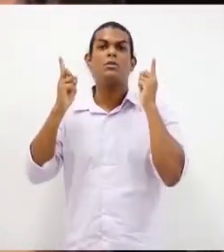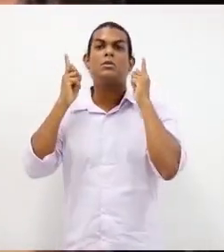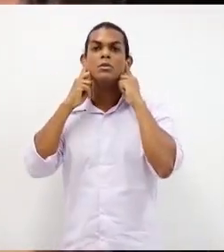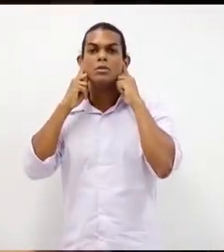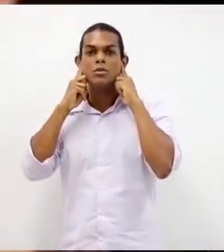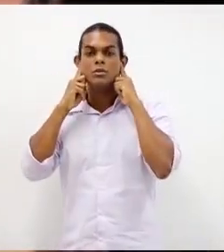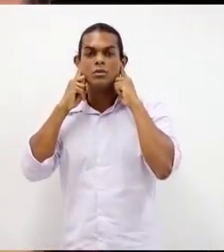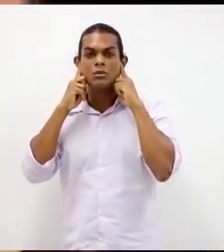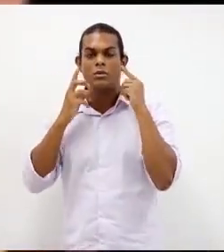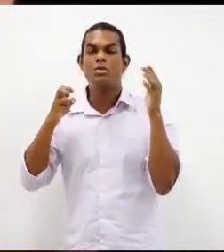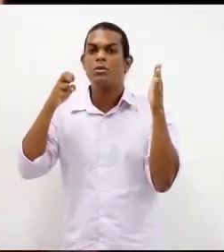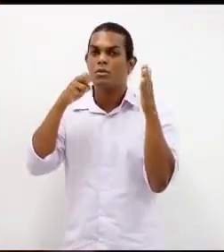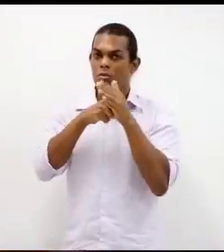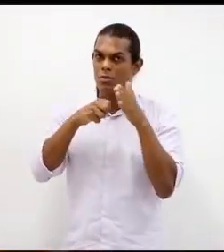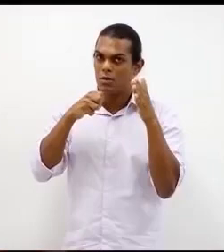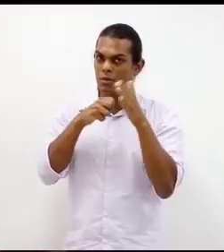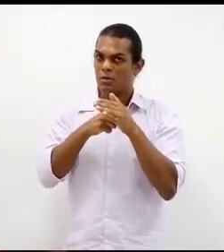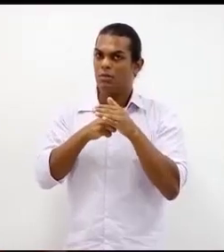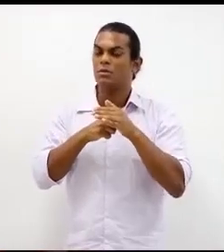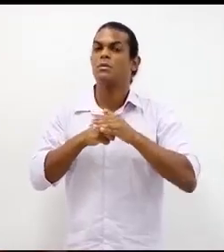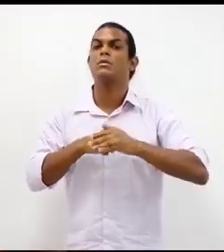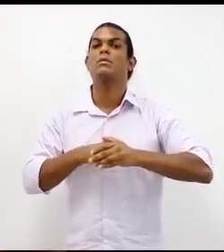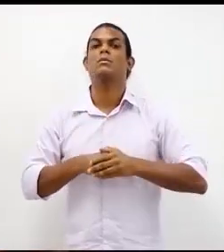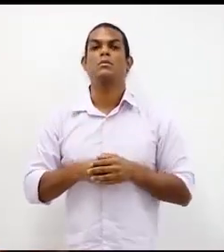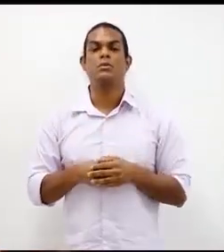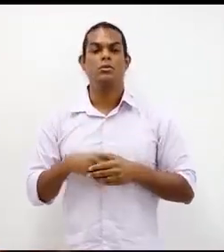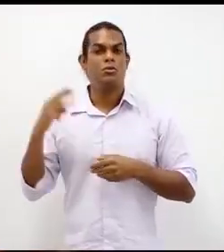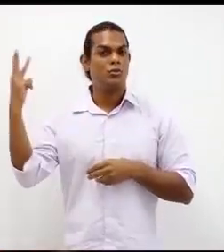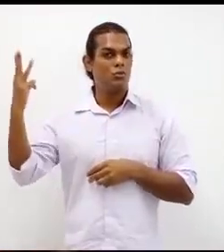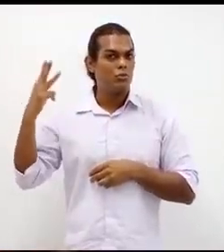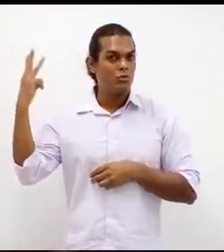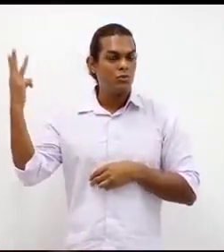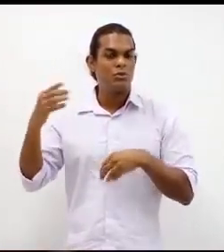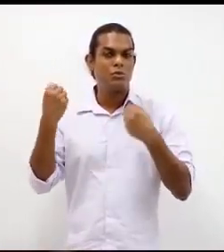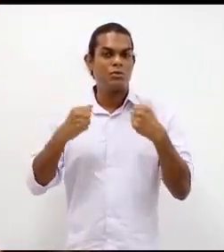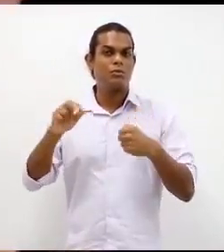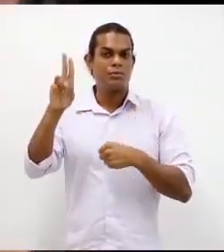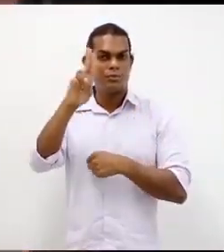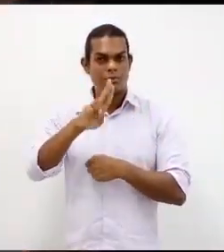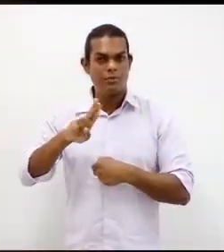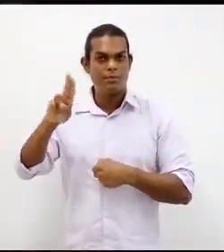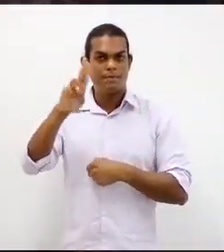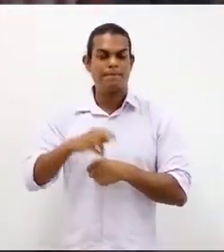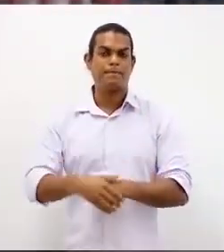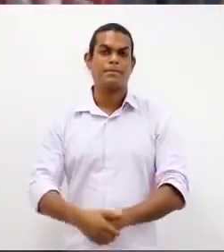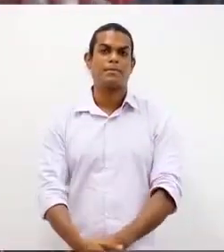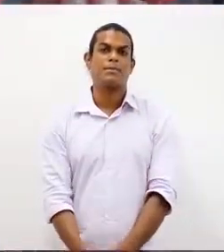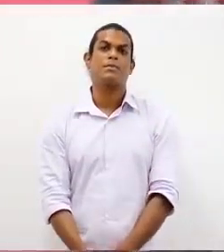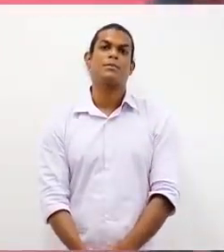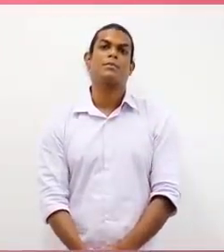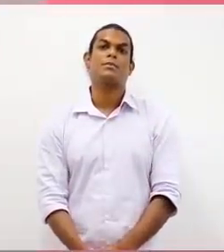é obrigação, independente, os três têm que estar com tudo isso, ok?